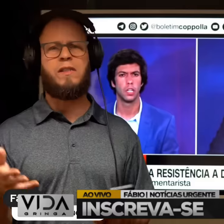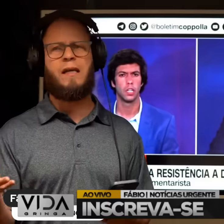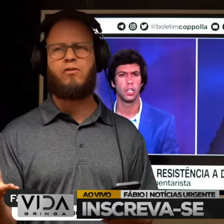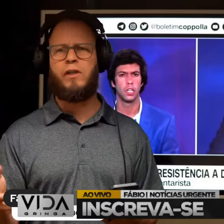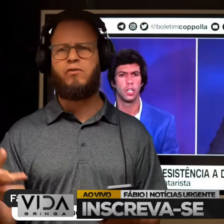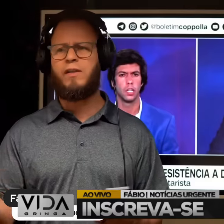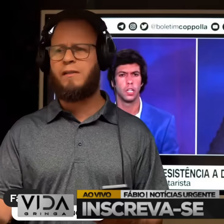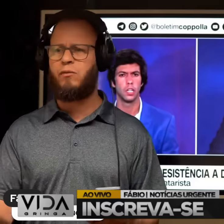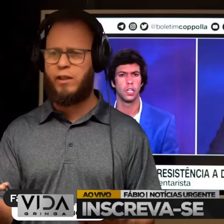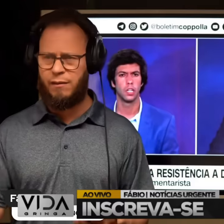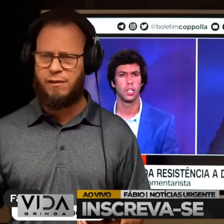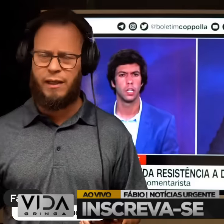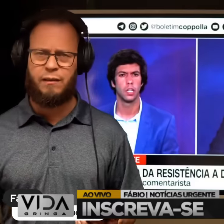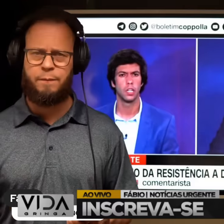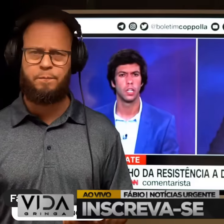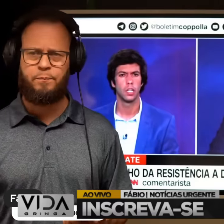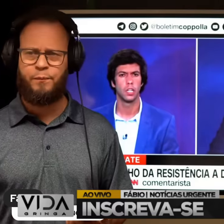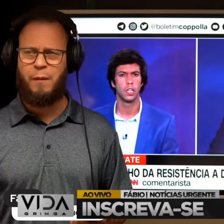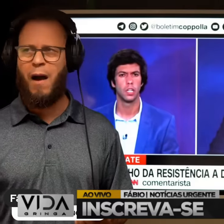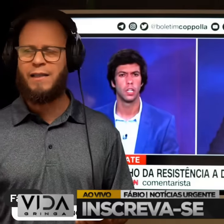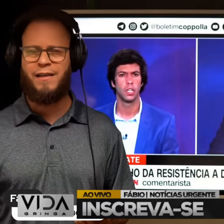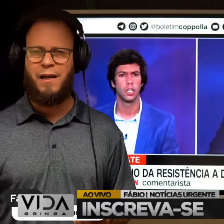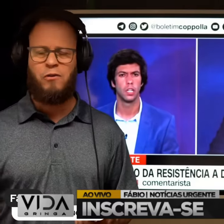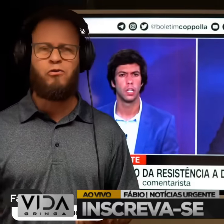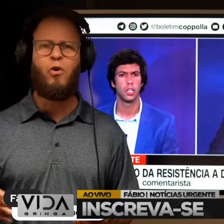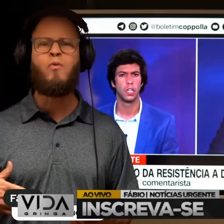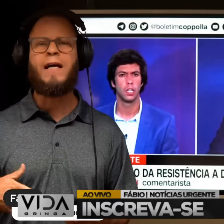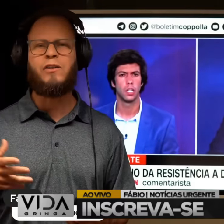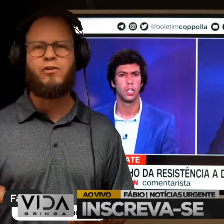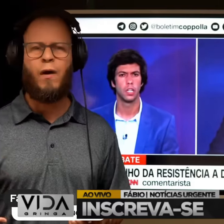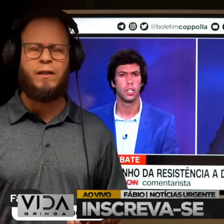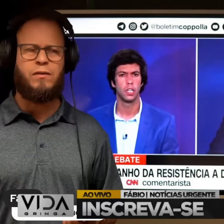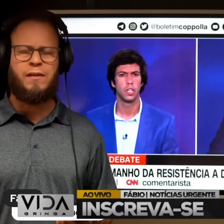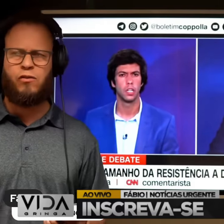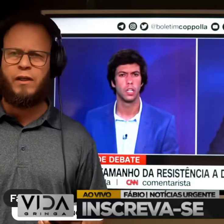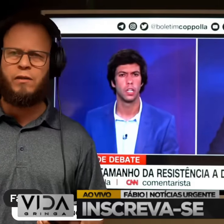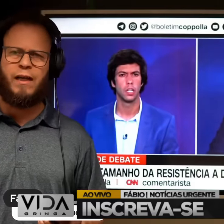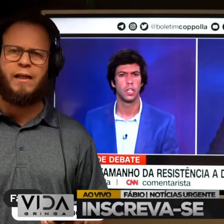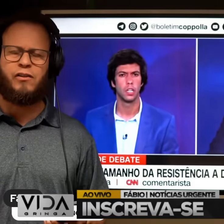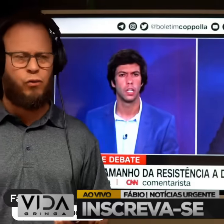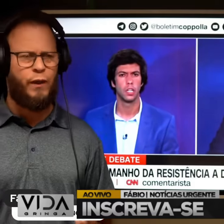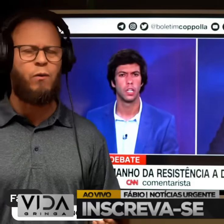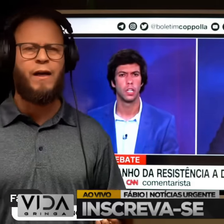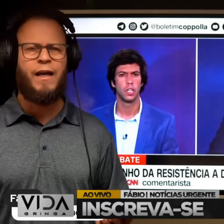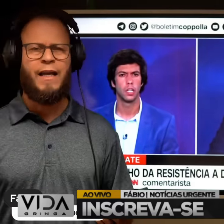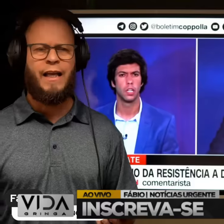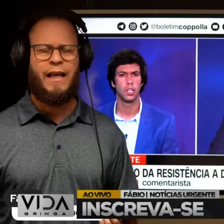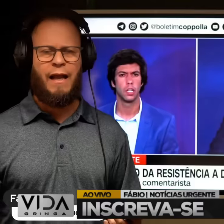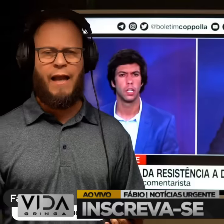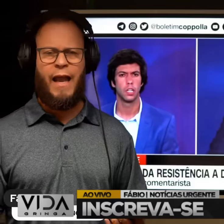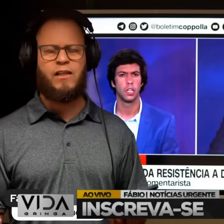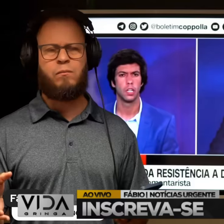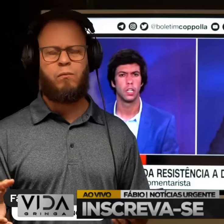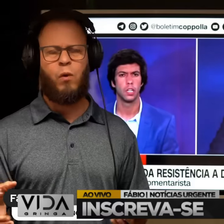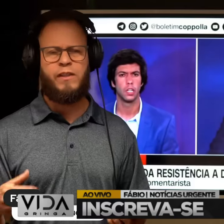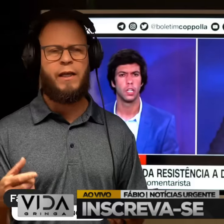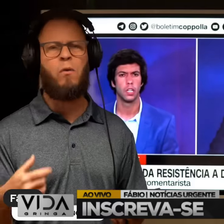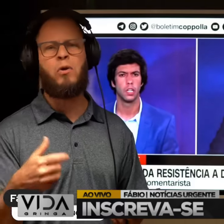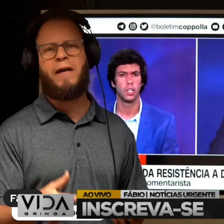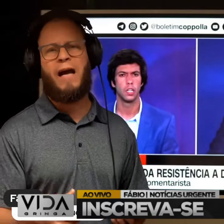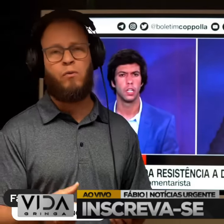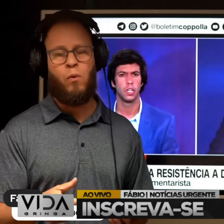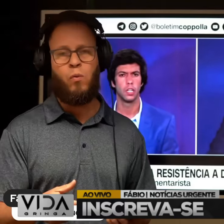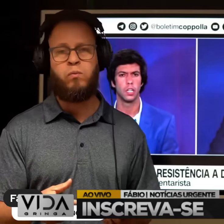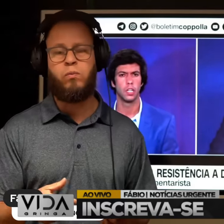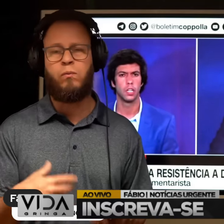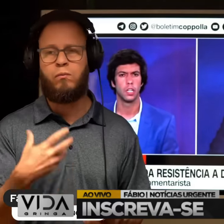nos Estados Unidos nós temos direita e esquerda, mas nunca na história dos Estados Unidos, acredito eu, que eles conseguirão